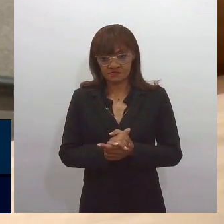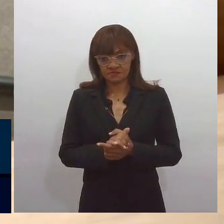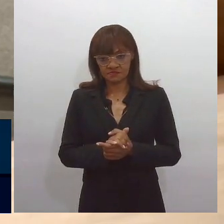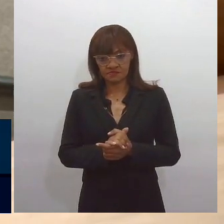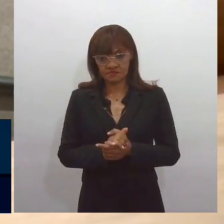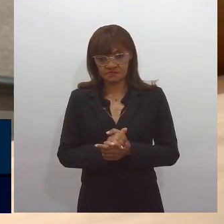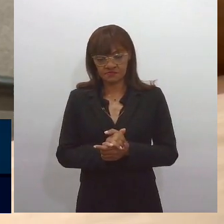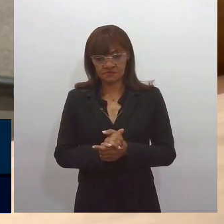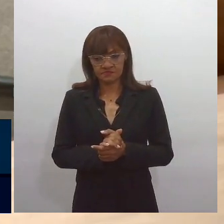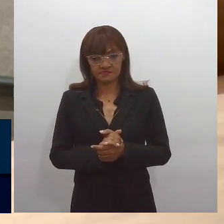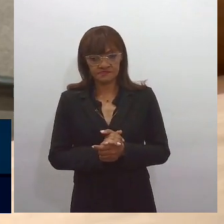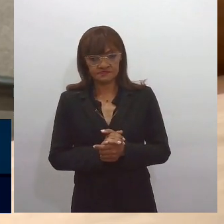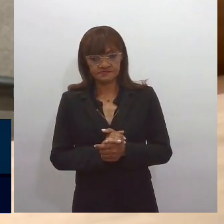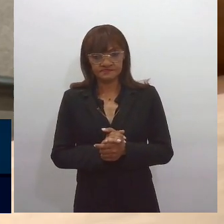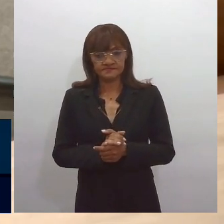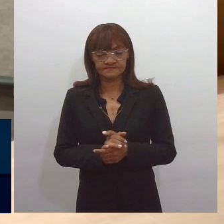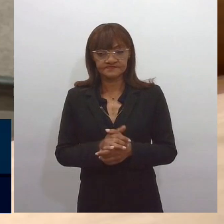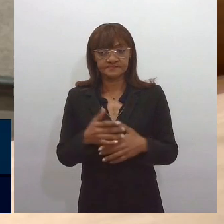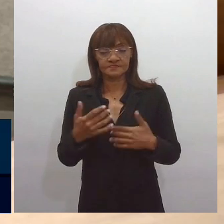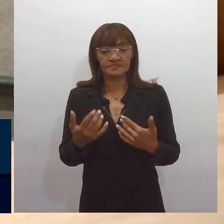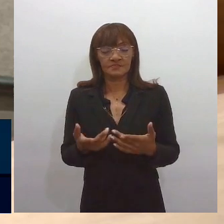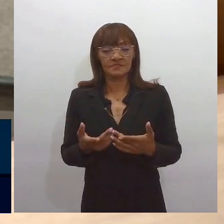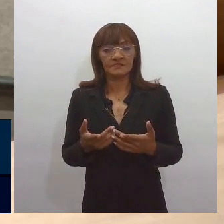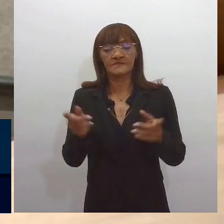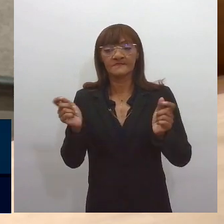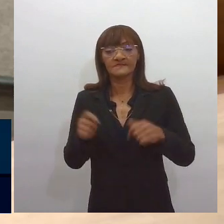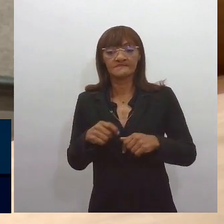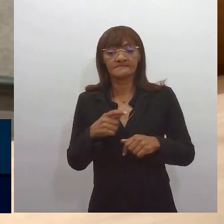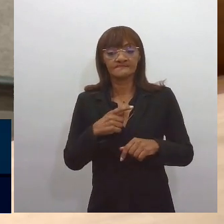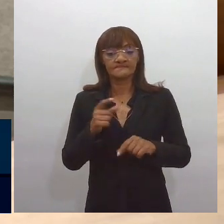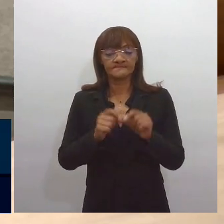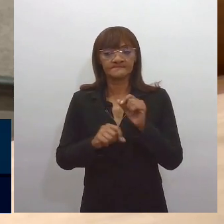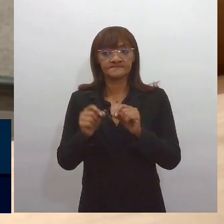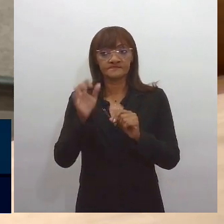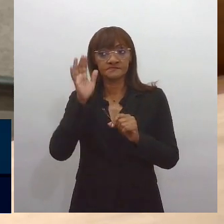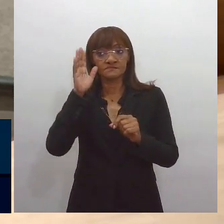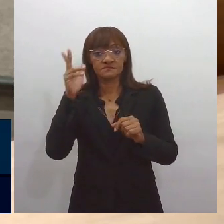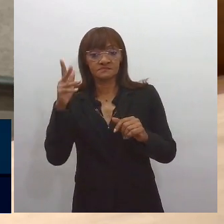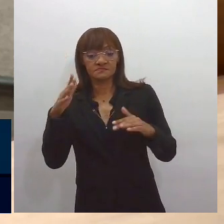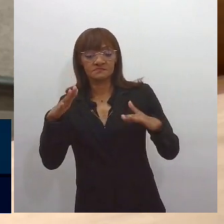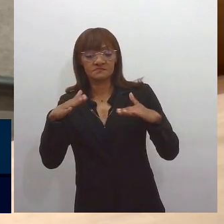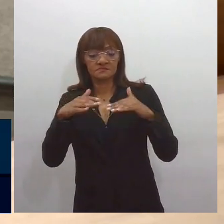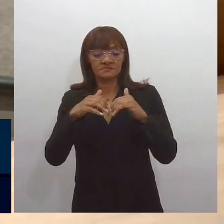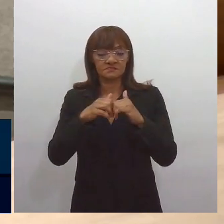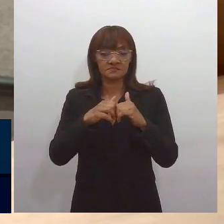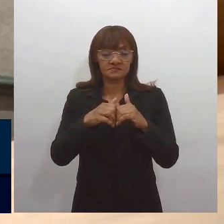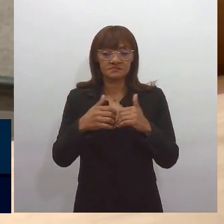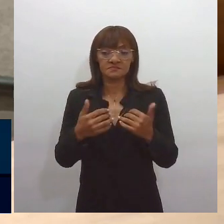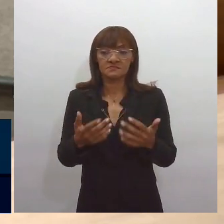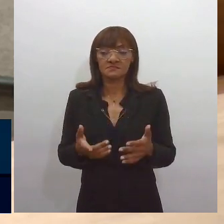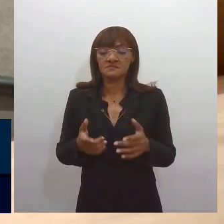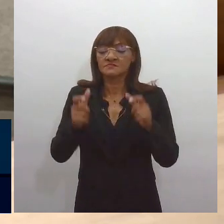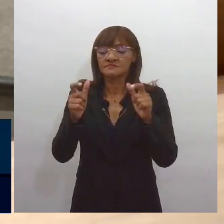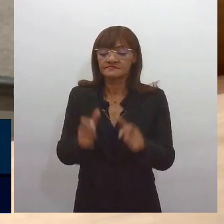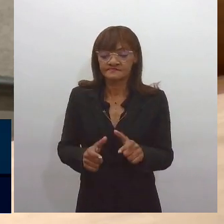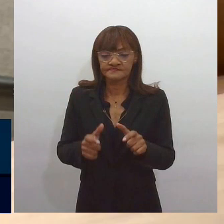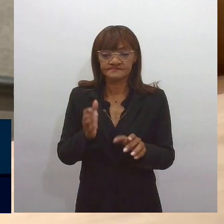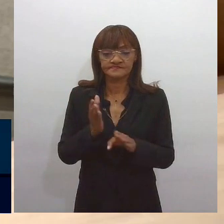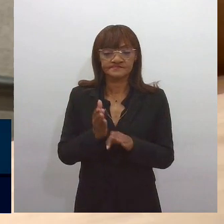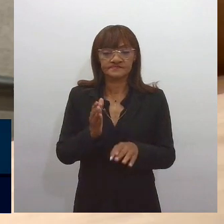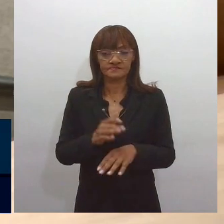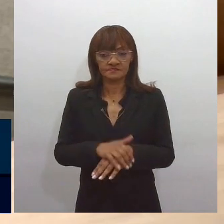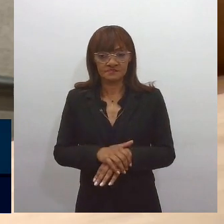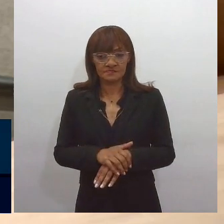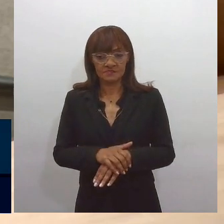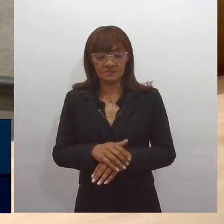maior de acidentes e quando se localiza esse ponto Qual é a ação né que os órgãos tomam para